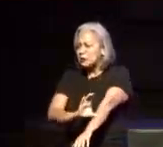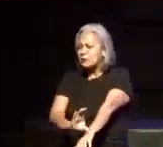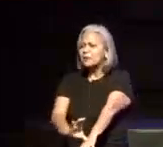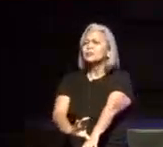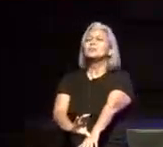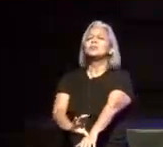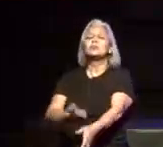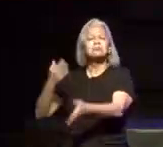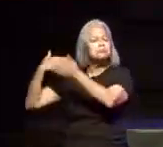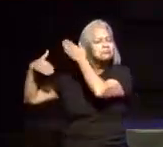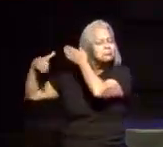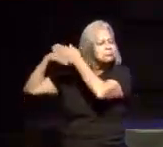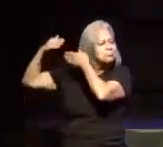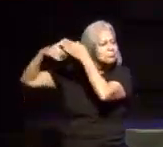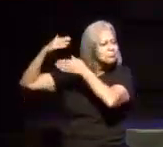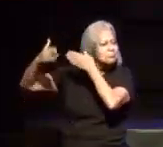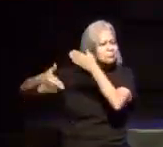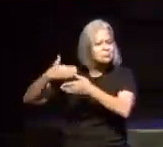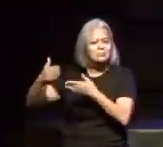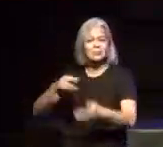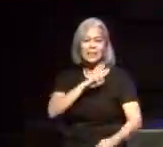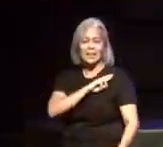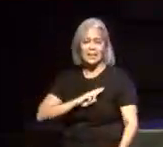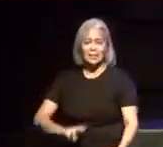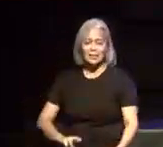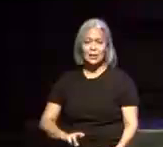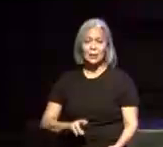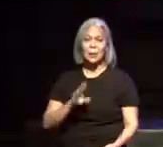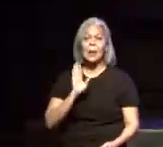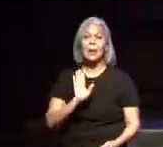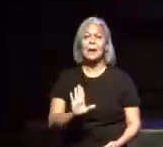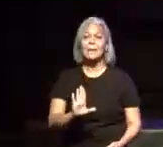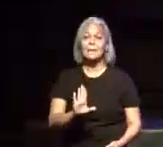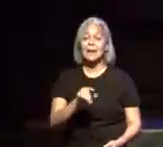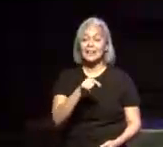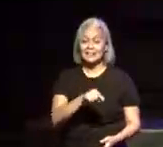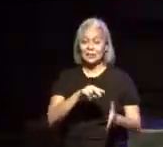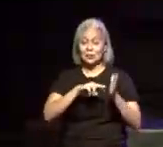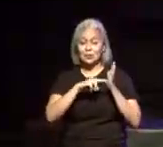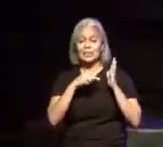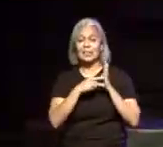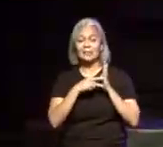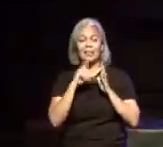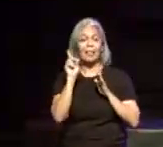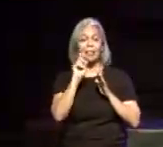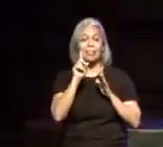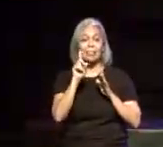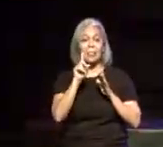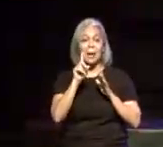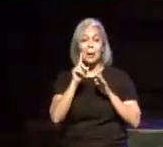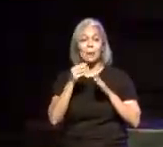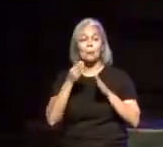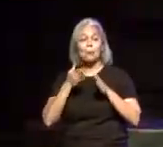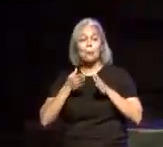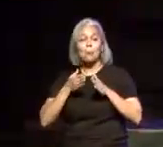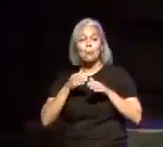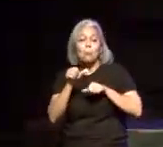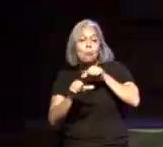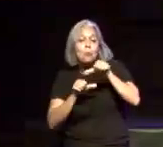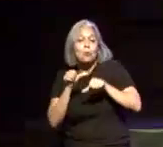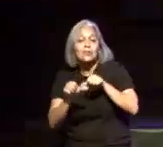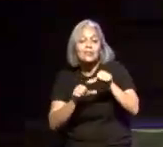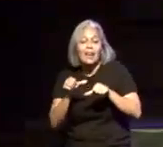pode ser confundido frequentemente como não acompanhar as mudanças importantes que o mundo está vivendo. E também